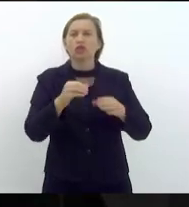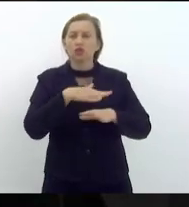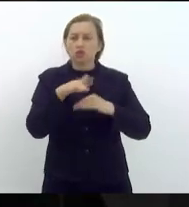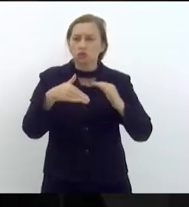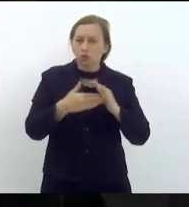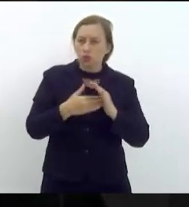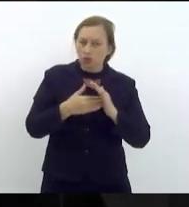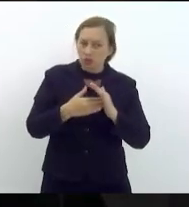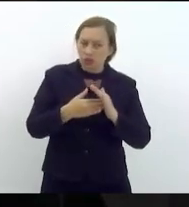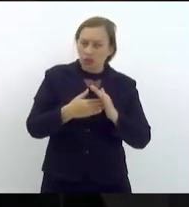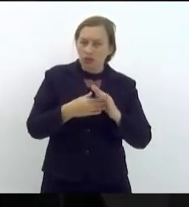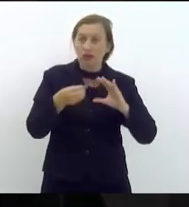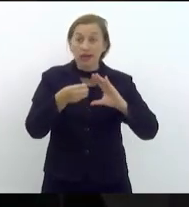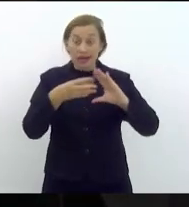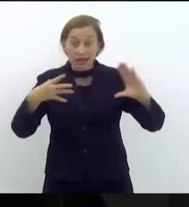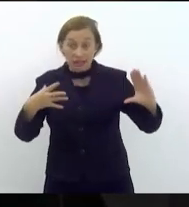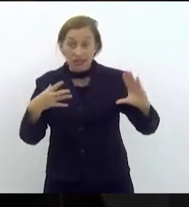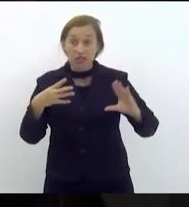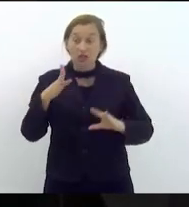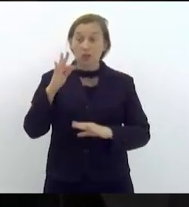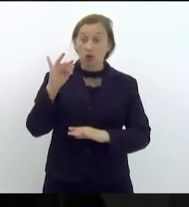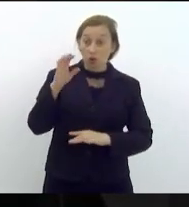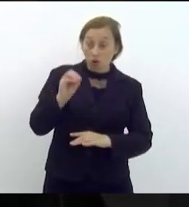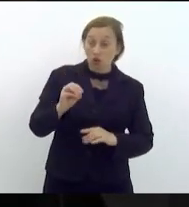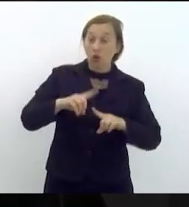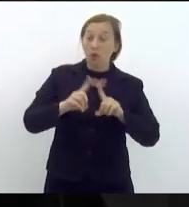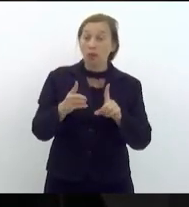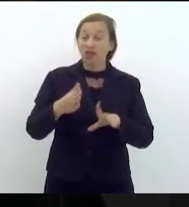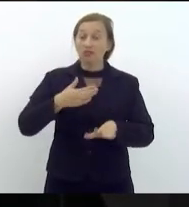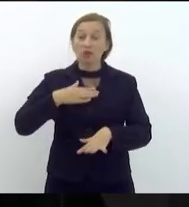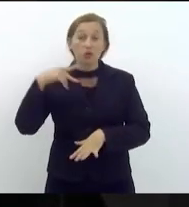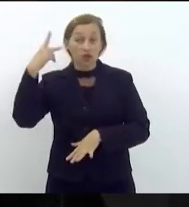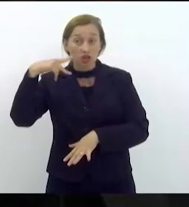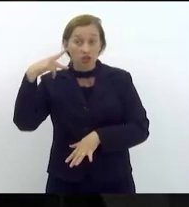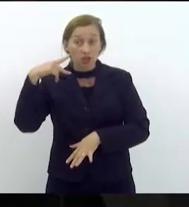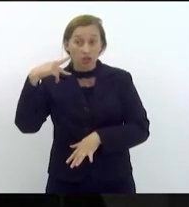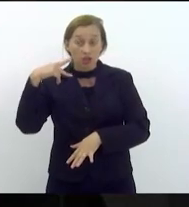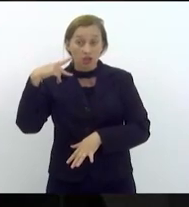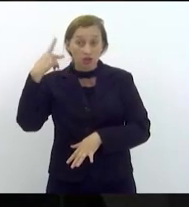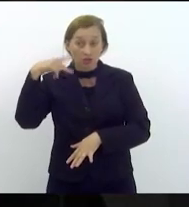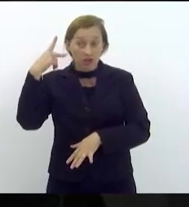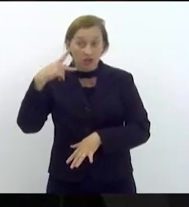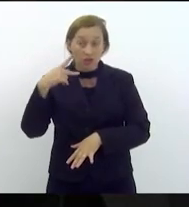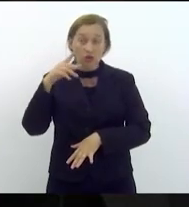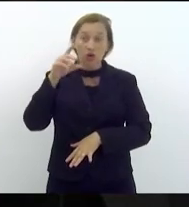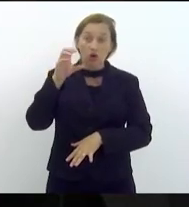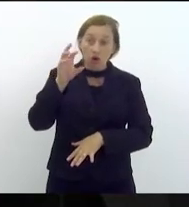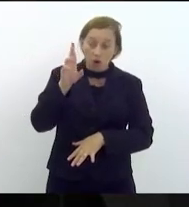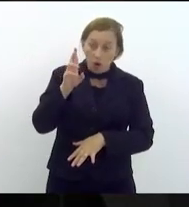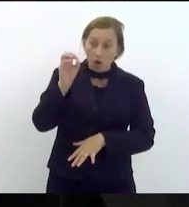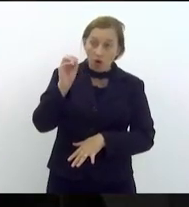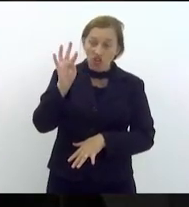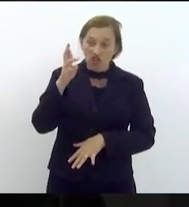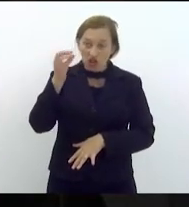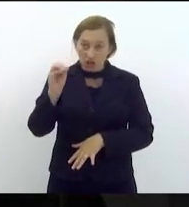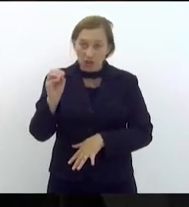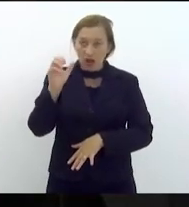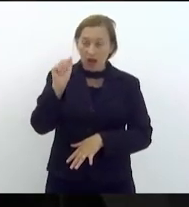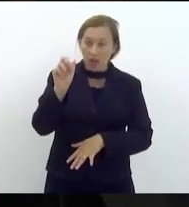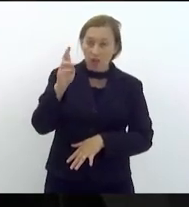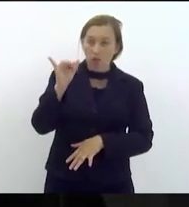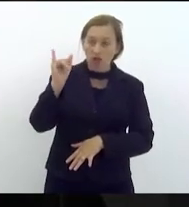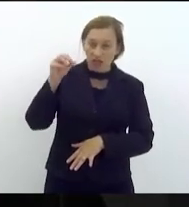dela Óbvio mas que o meu irmão o vereador Rogério Amorim tem se empenhado na Câmara Municipal